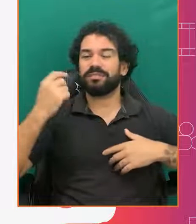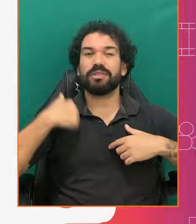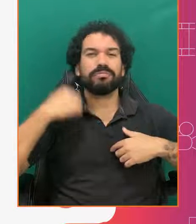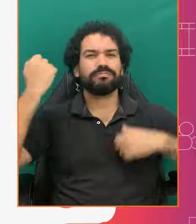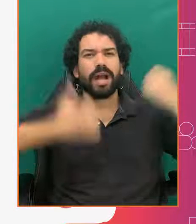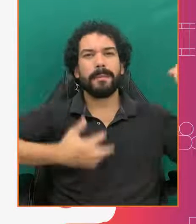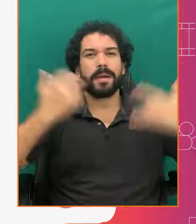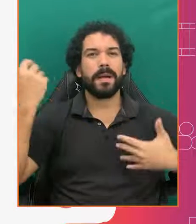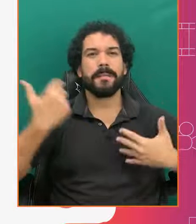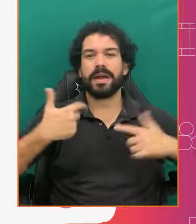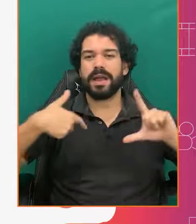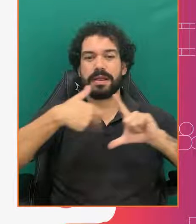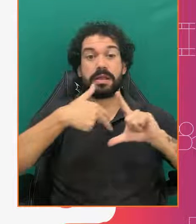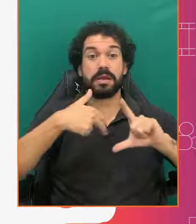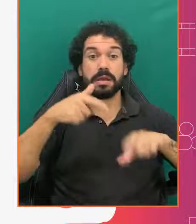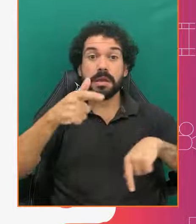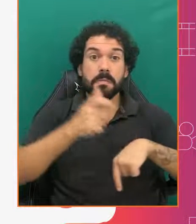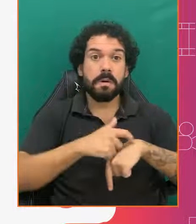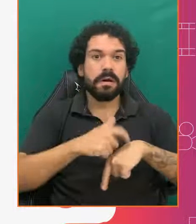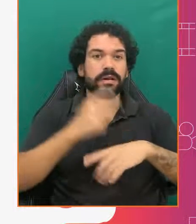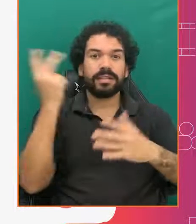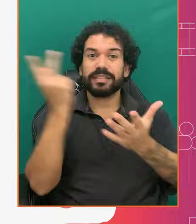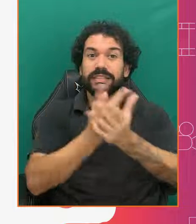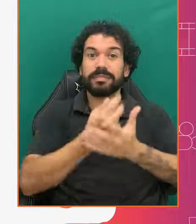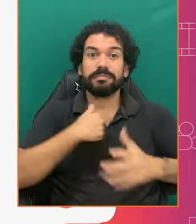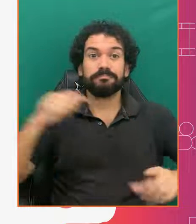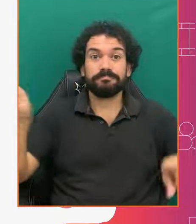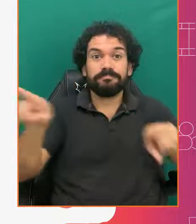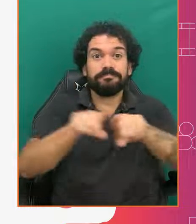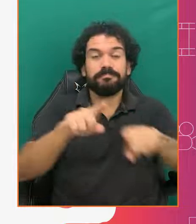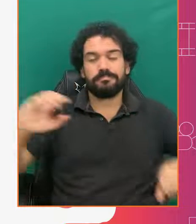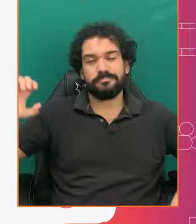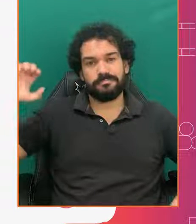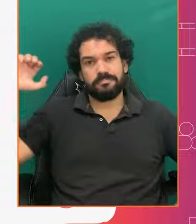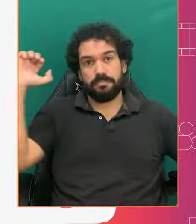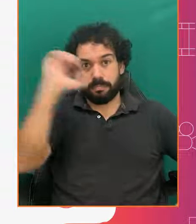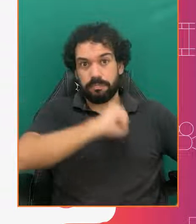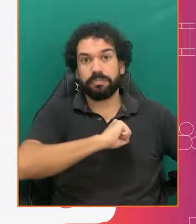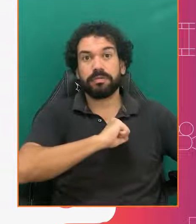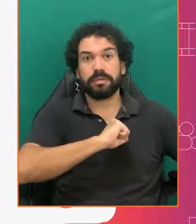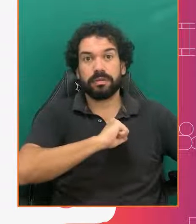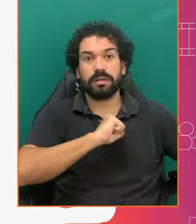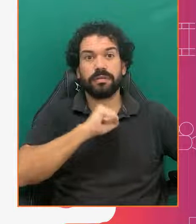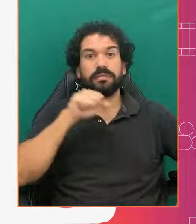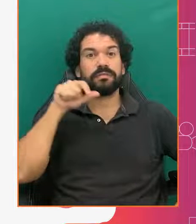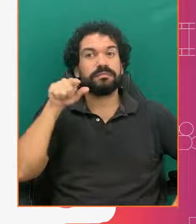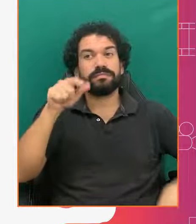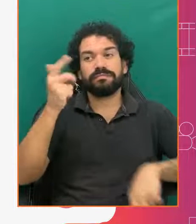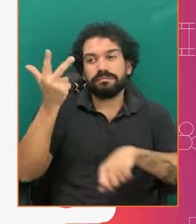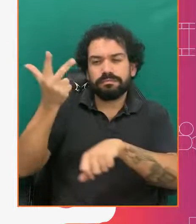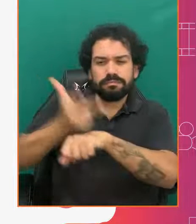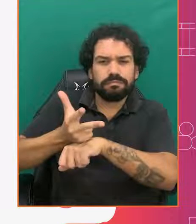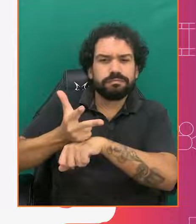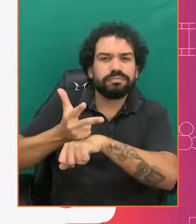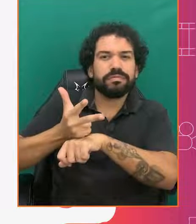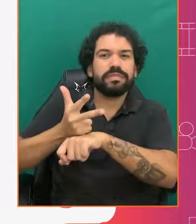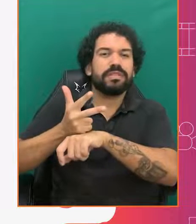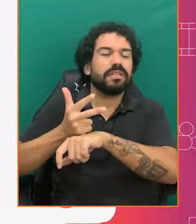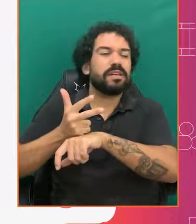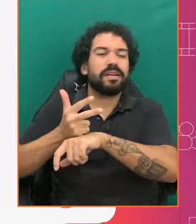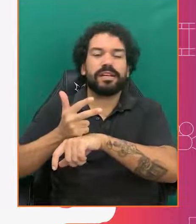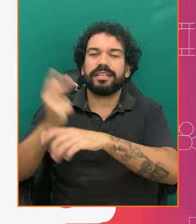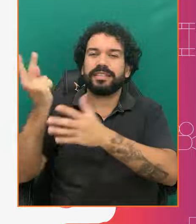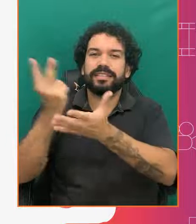de animação e nesse processo eu sempre saio aprendendo também. O audiovisual é um ramo